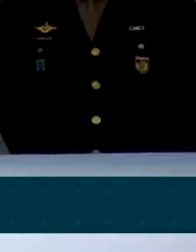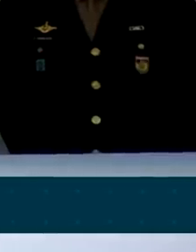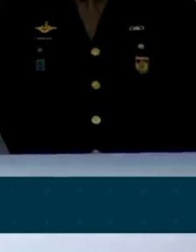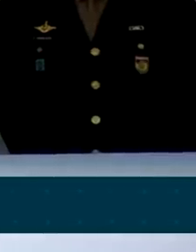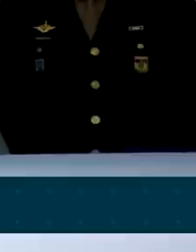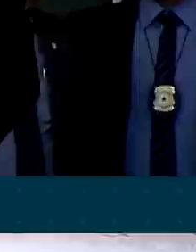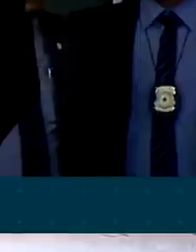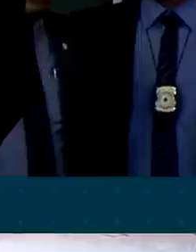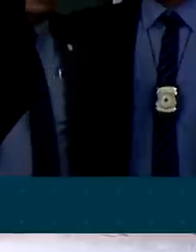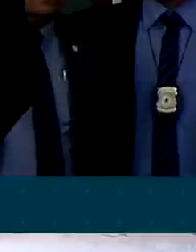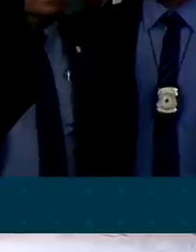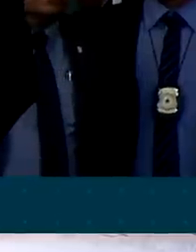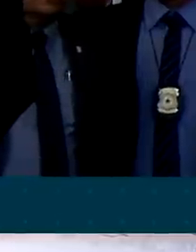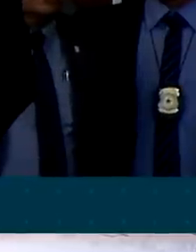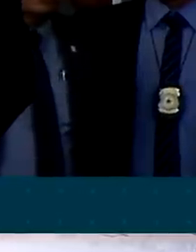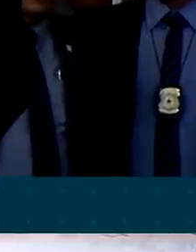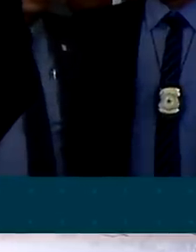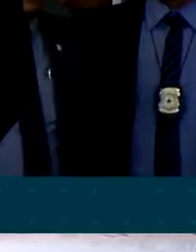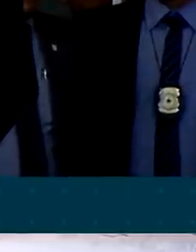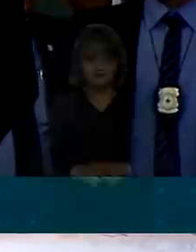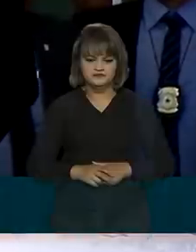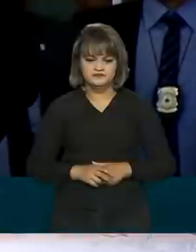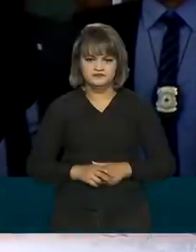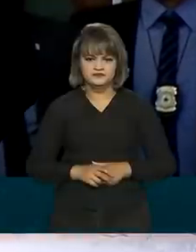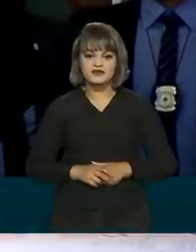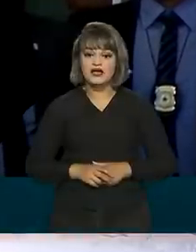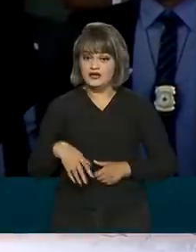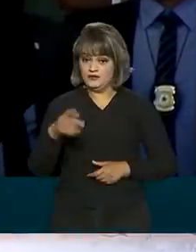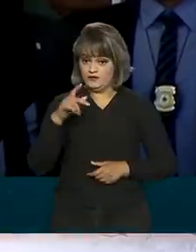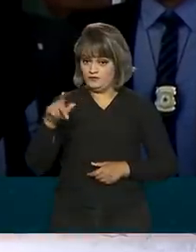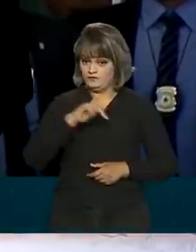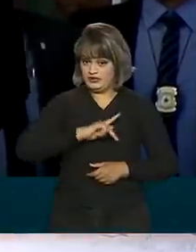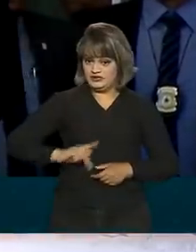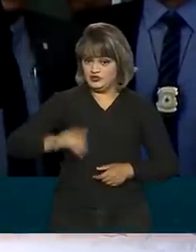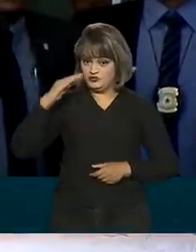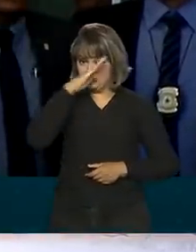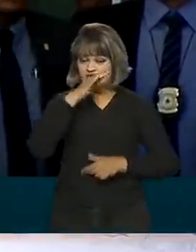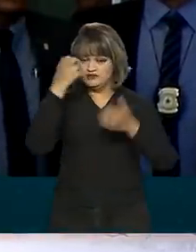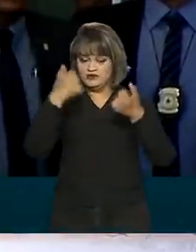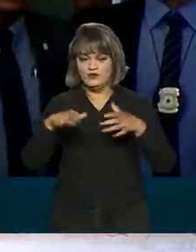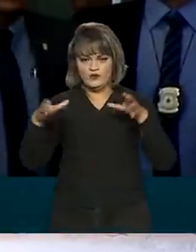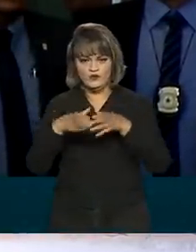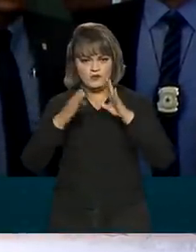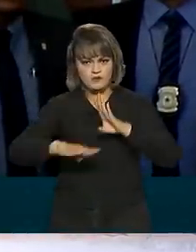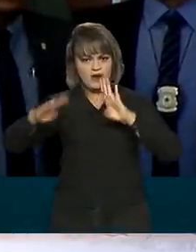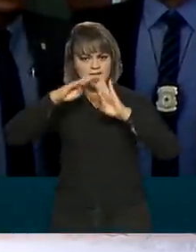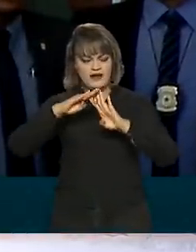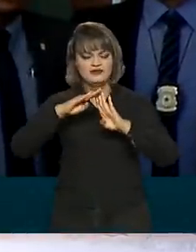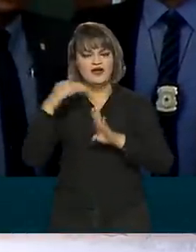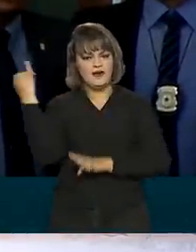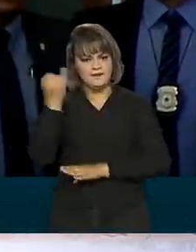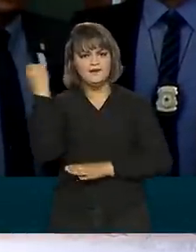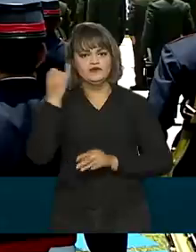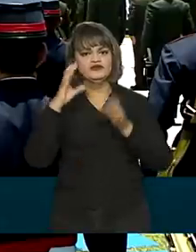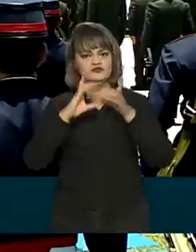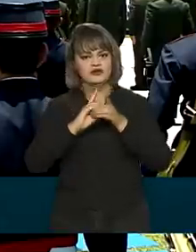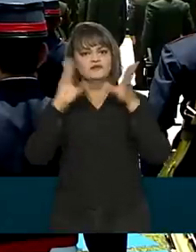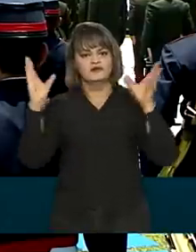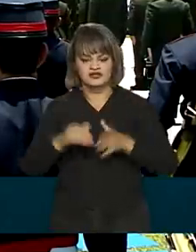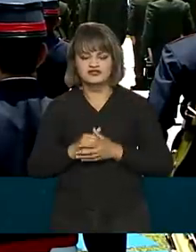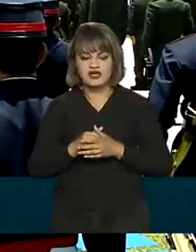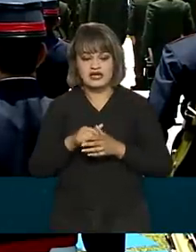parte de formatura discurso o presidente Jair bolsonaro diz que as forças armadas são fundamentais para a democracia